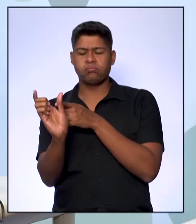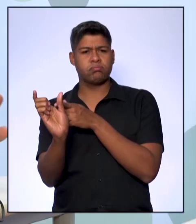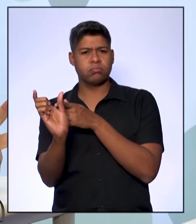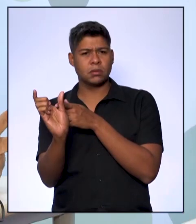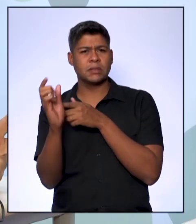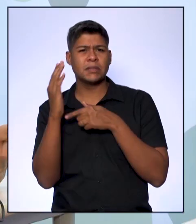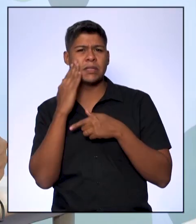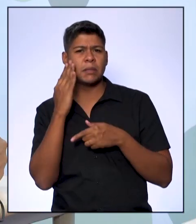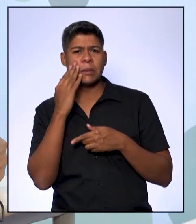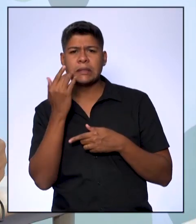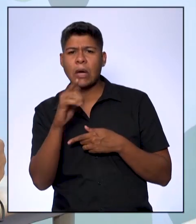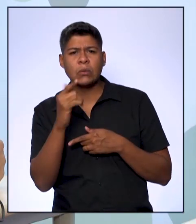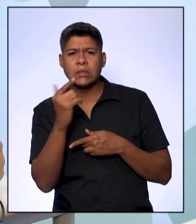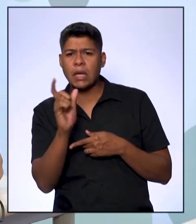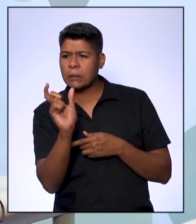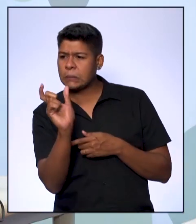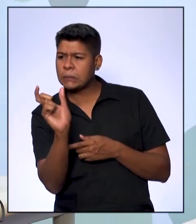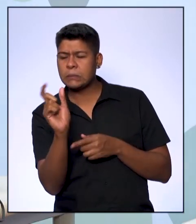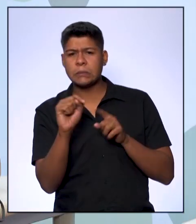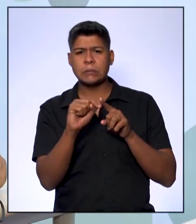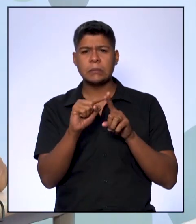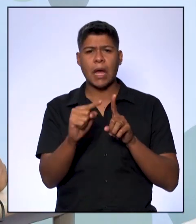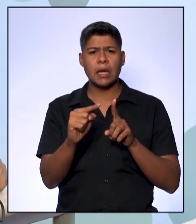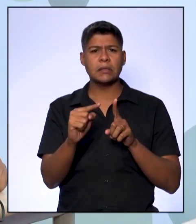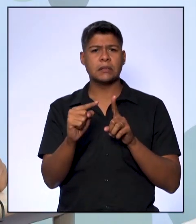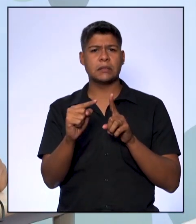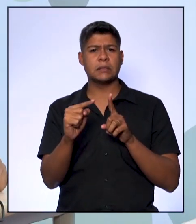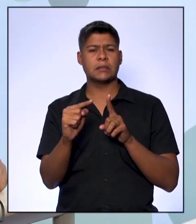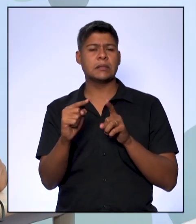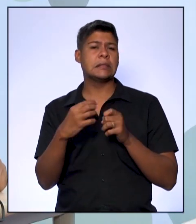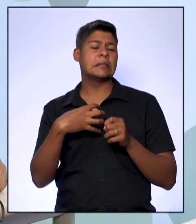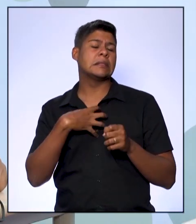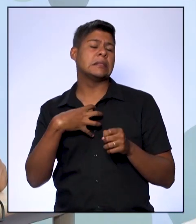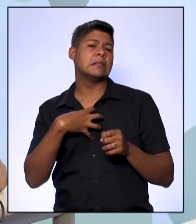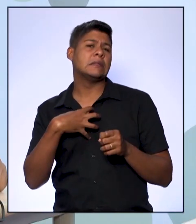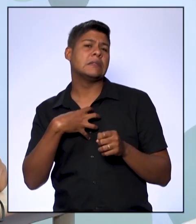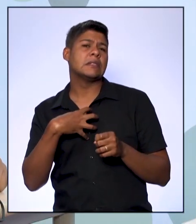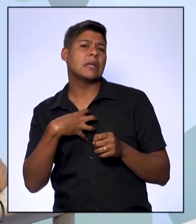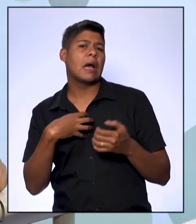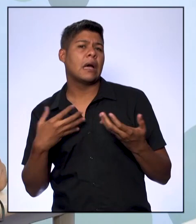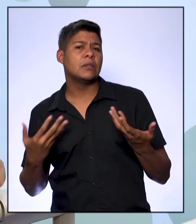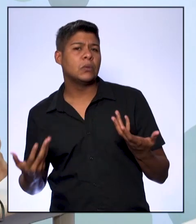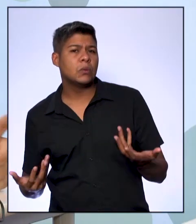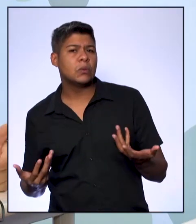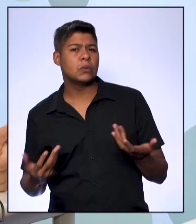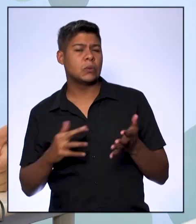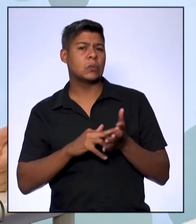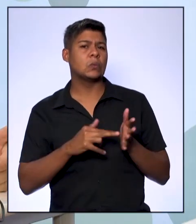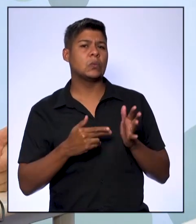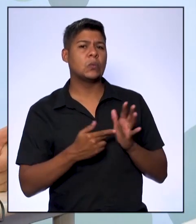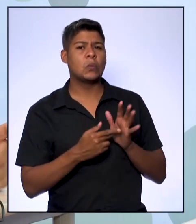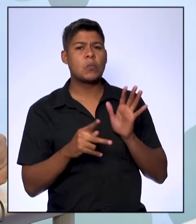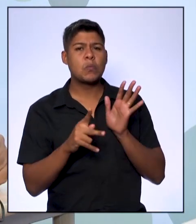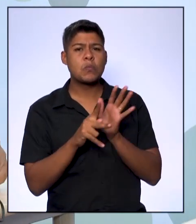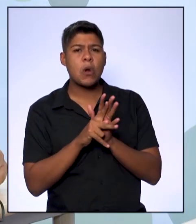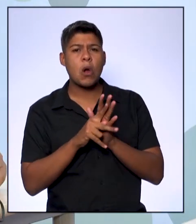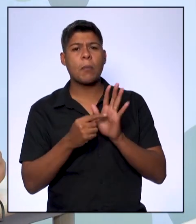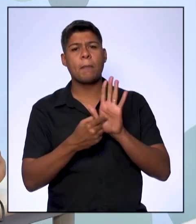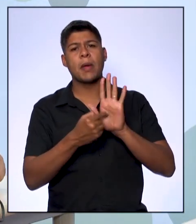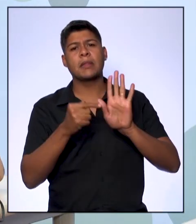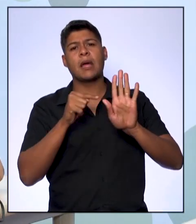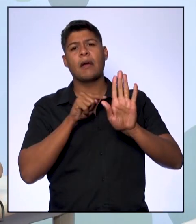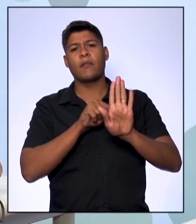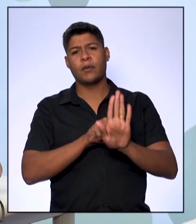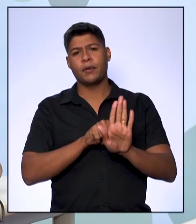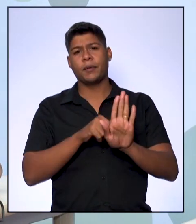que não tenho termos mas temos o que o significado que representa a metáfora